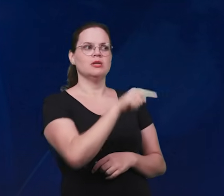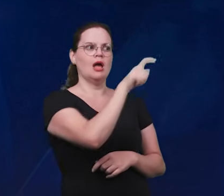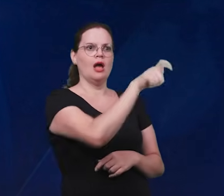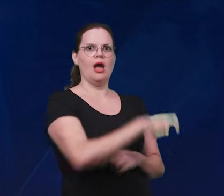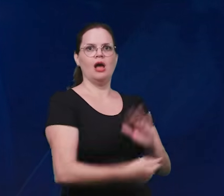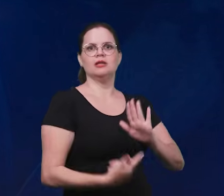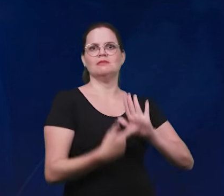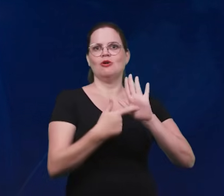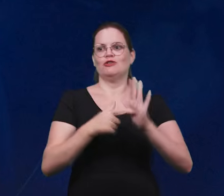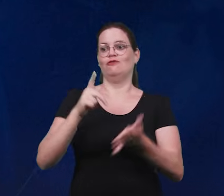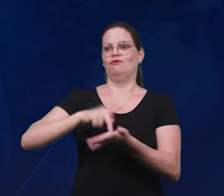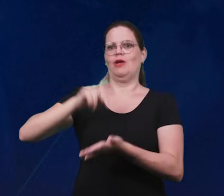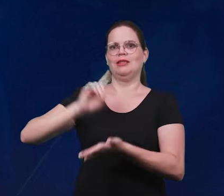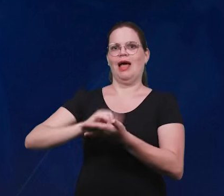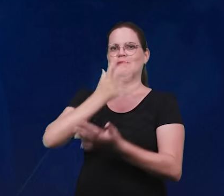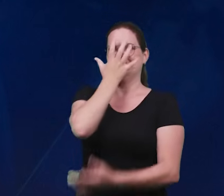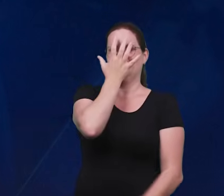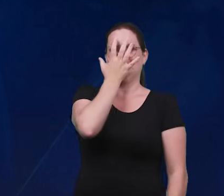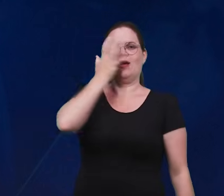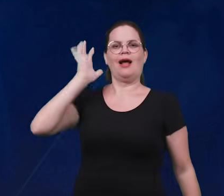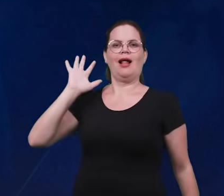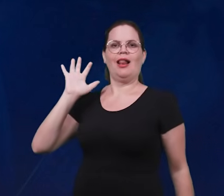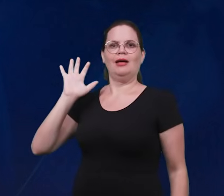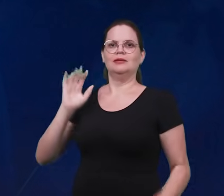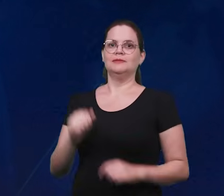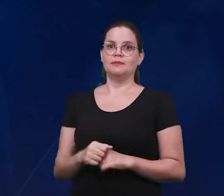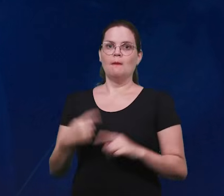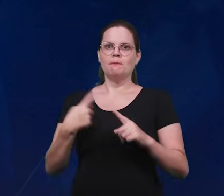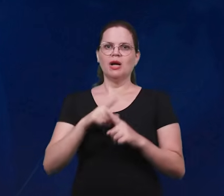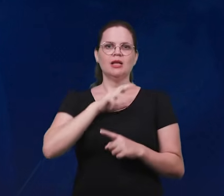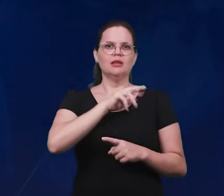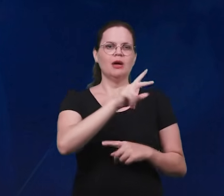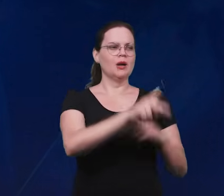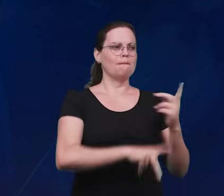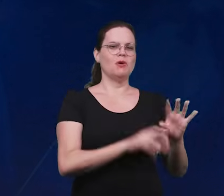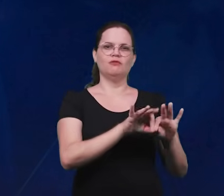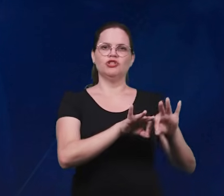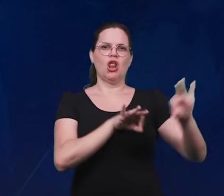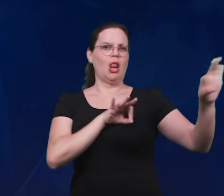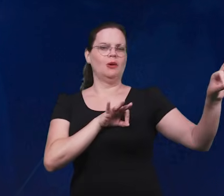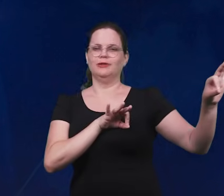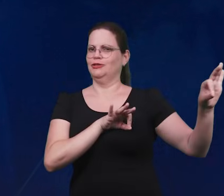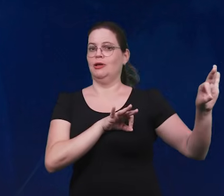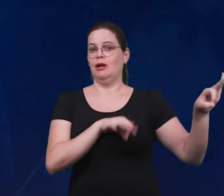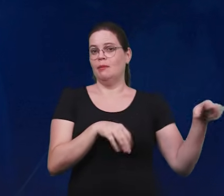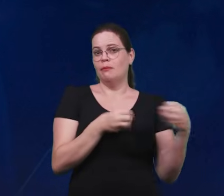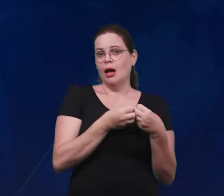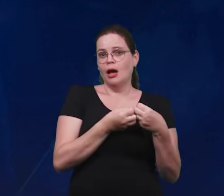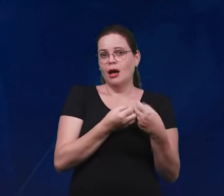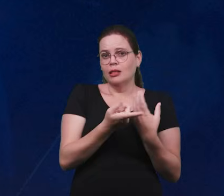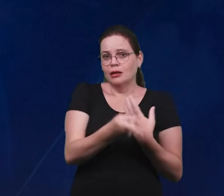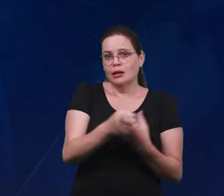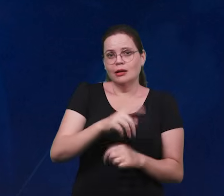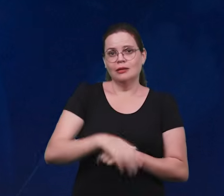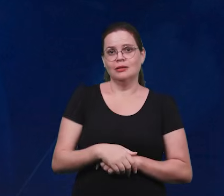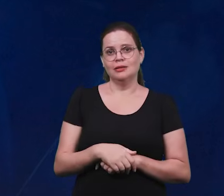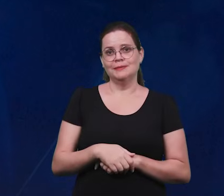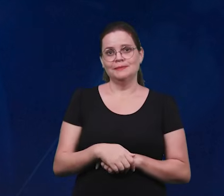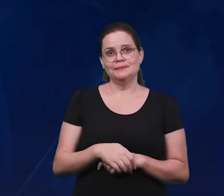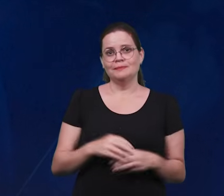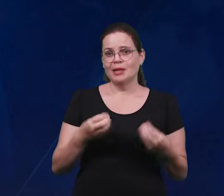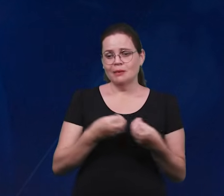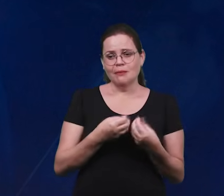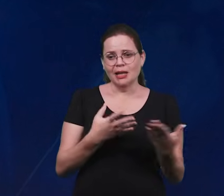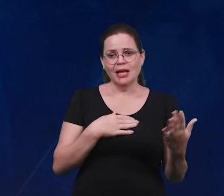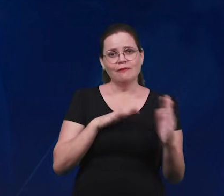de um povo que vivia de longe, como eles haviam dito, mas um povo que vivia ali